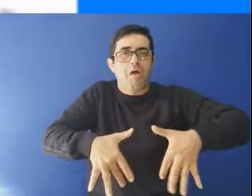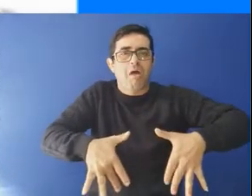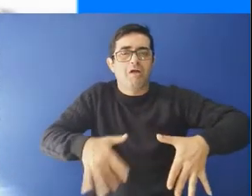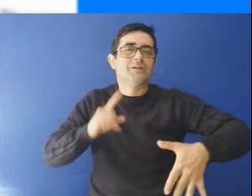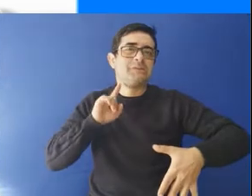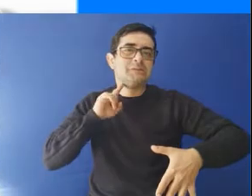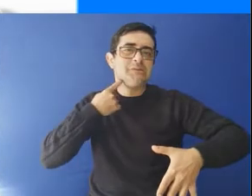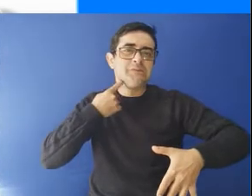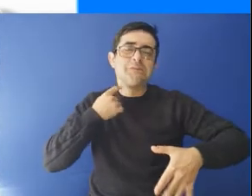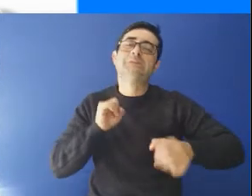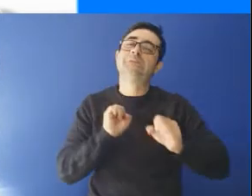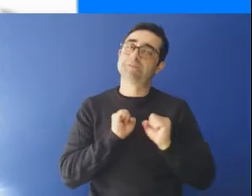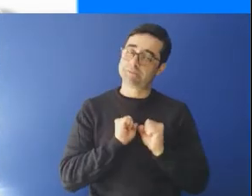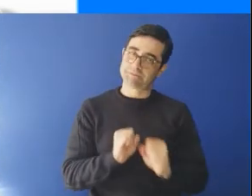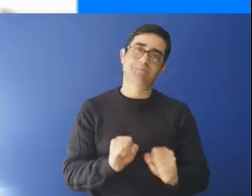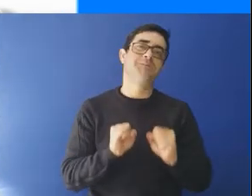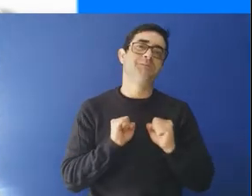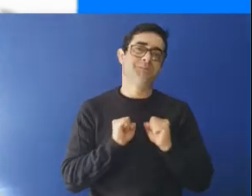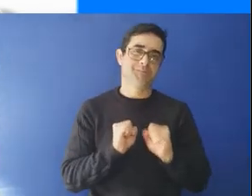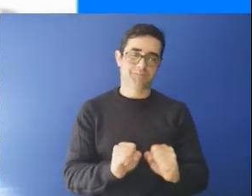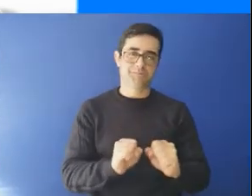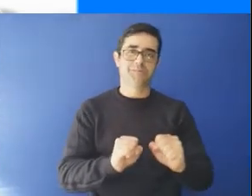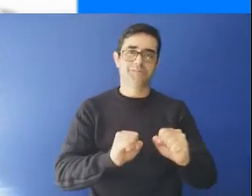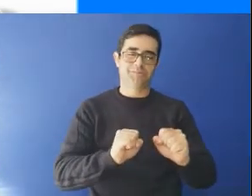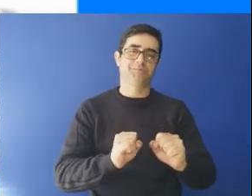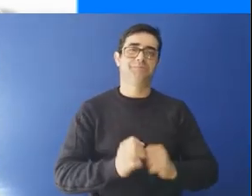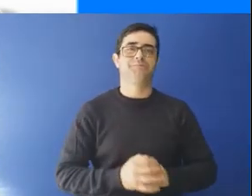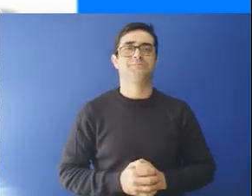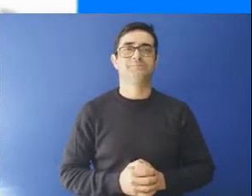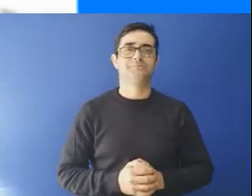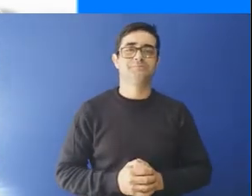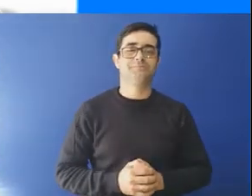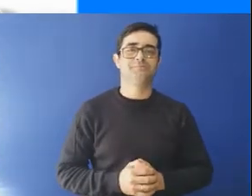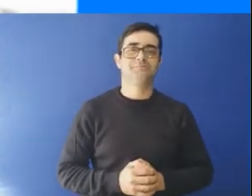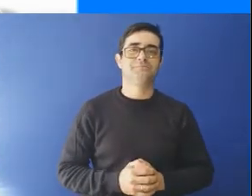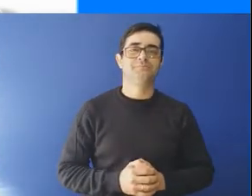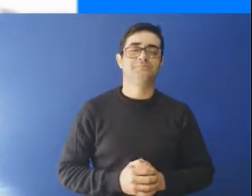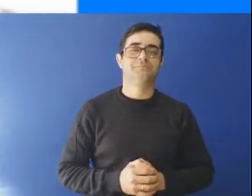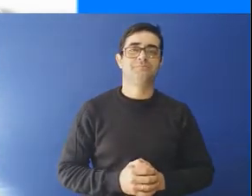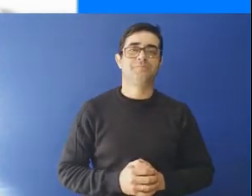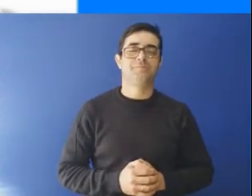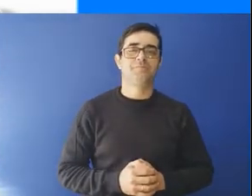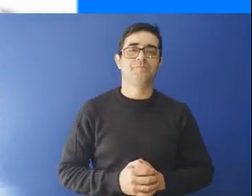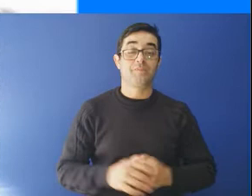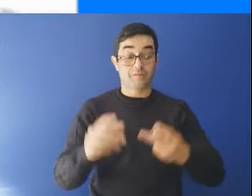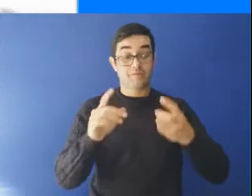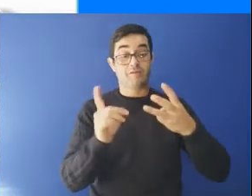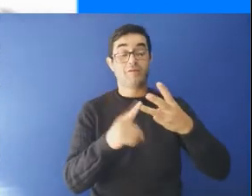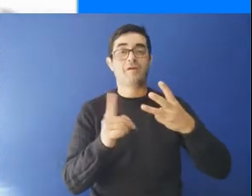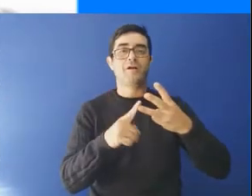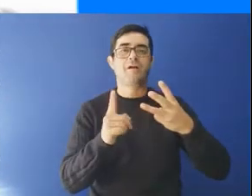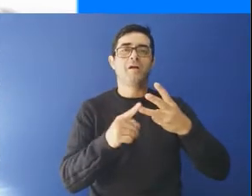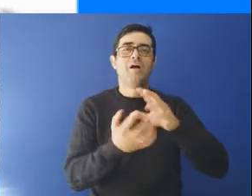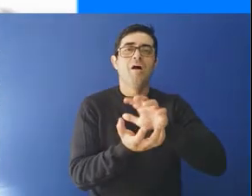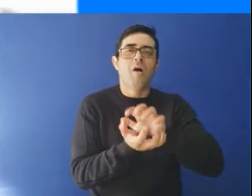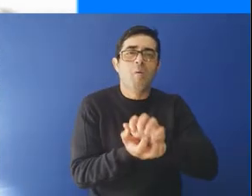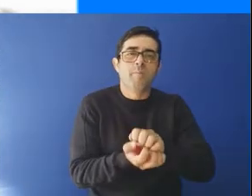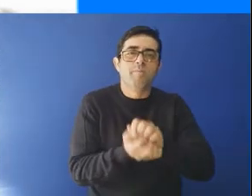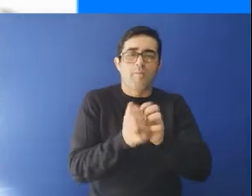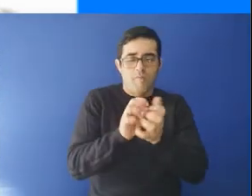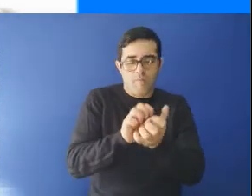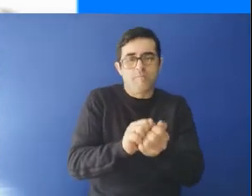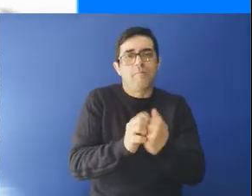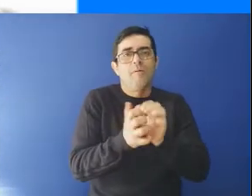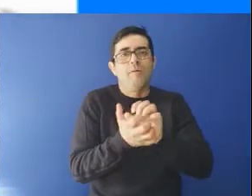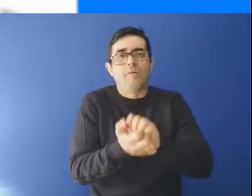qualquer contaminante que esteja sendo produzido na parte superficial desse solo. Já na argila acontece o oposto. Além